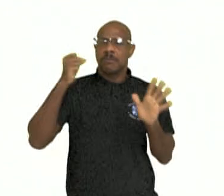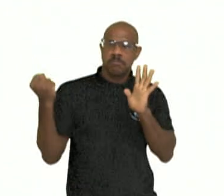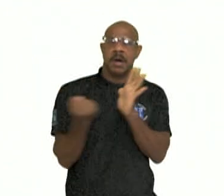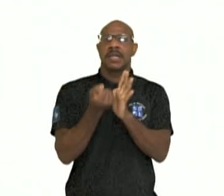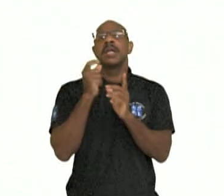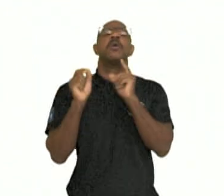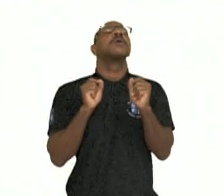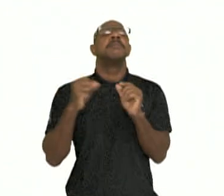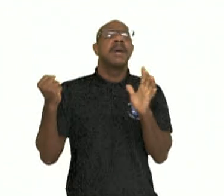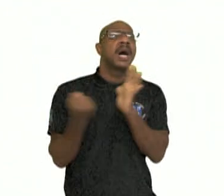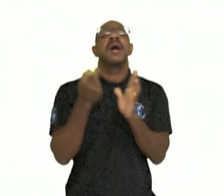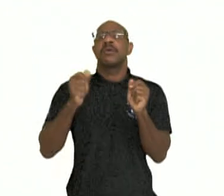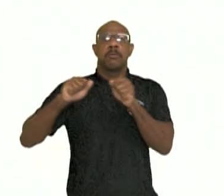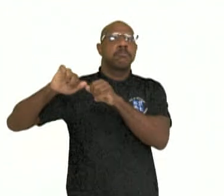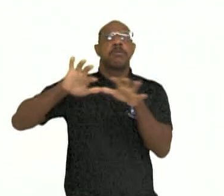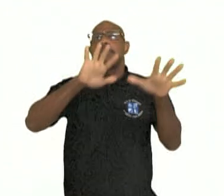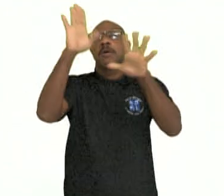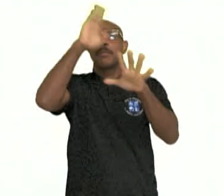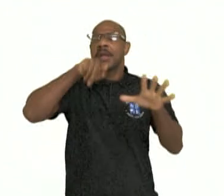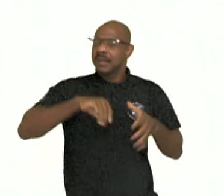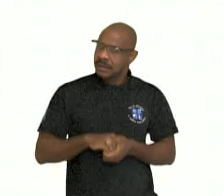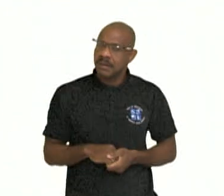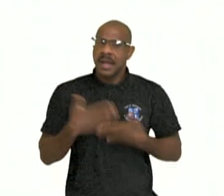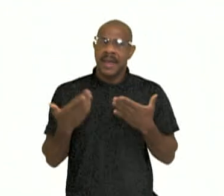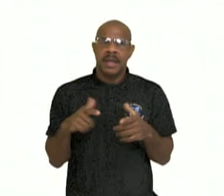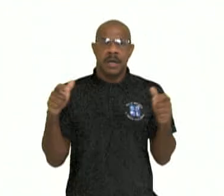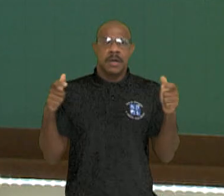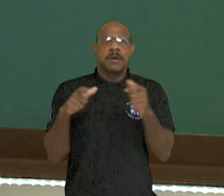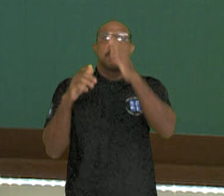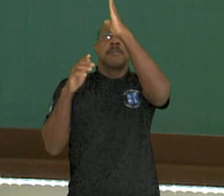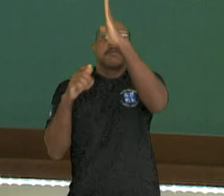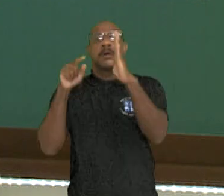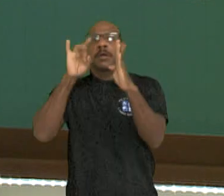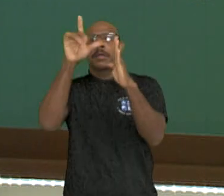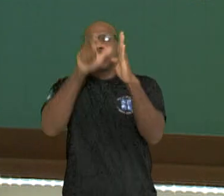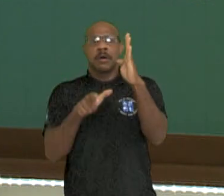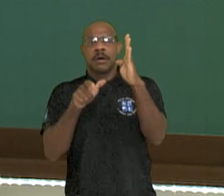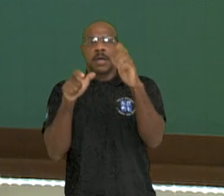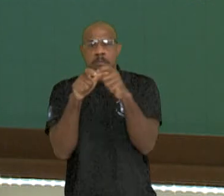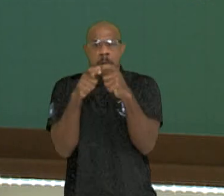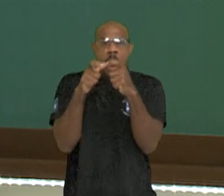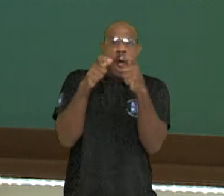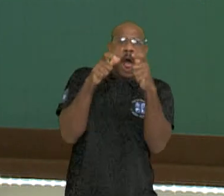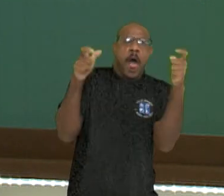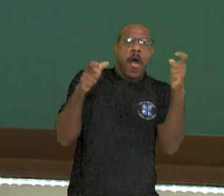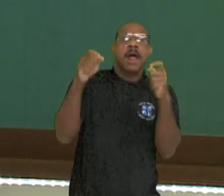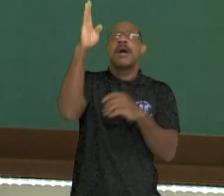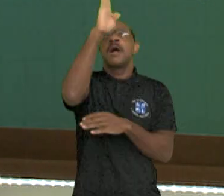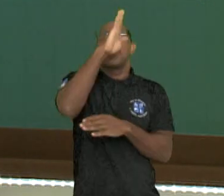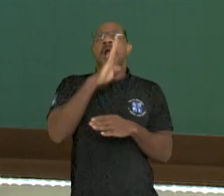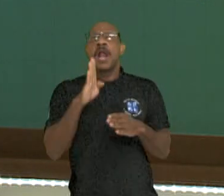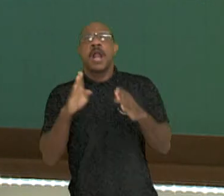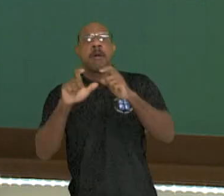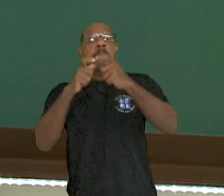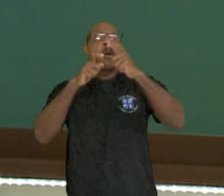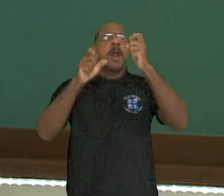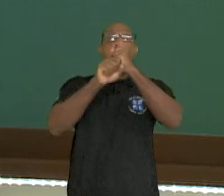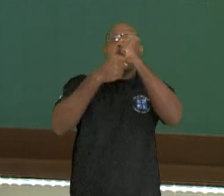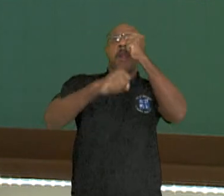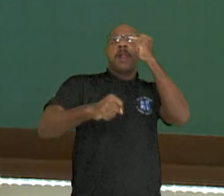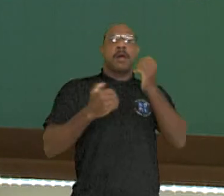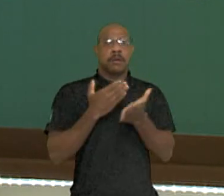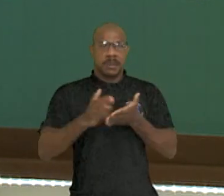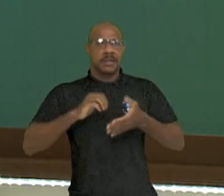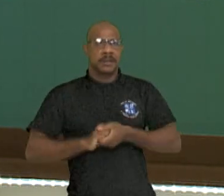a expansão do Brasil? Ou seja, ele era de um tamanho e aumentou de tamanho. A colonização, ou seja, a ocupação,